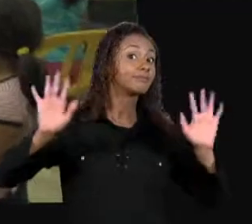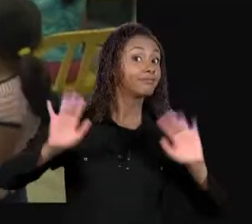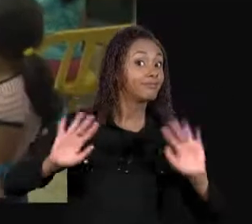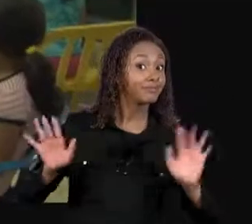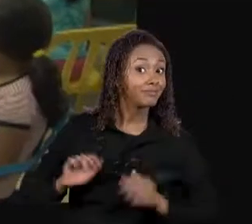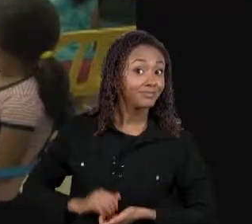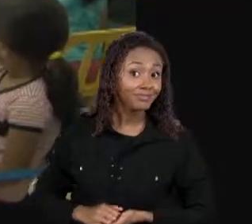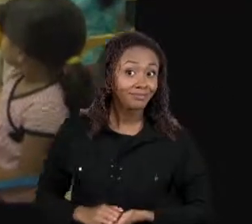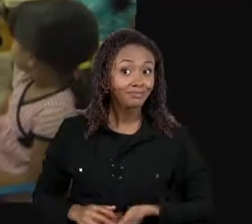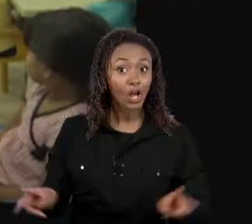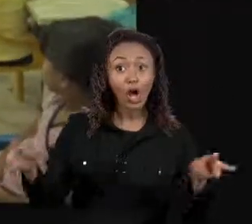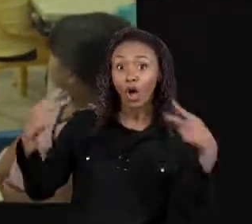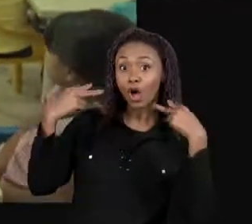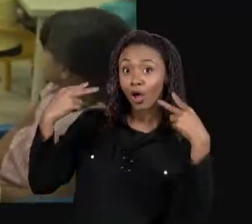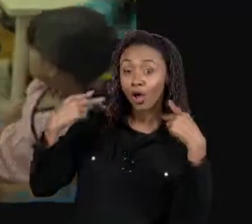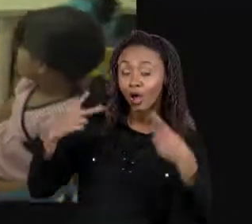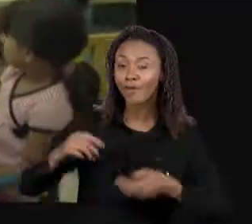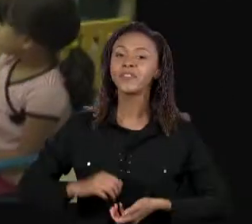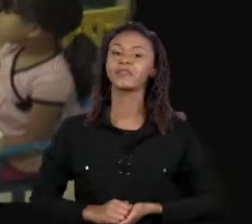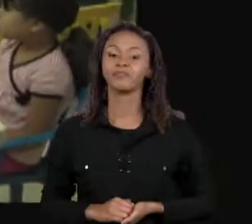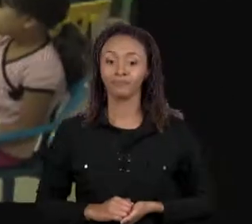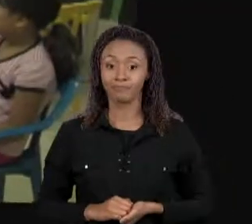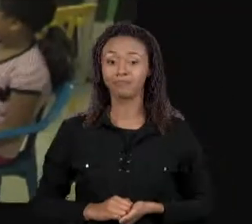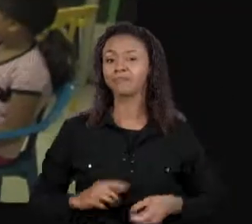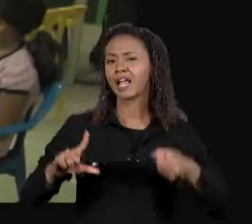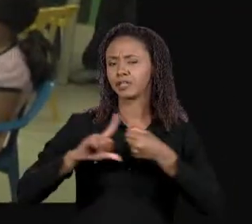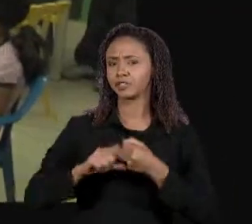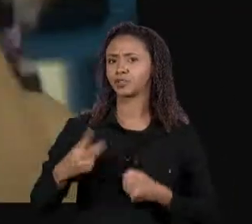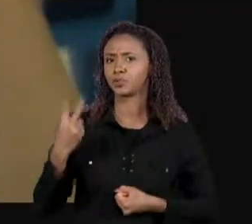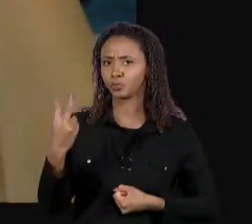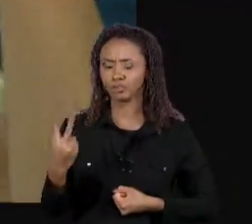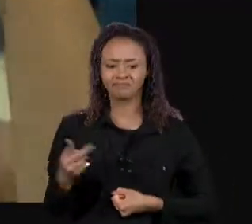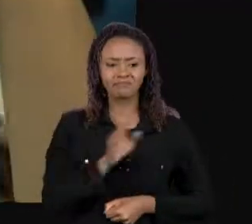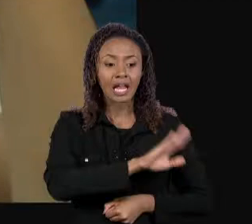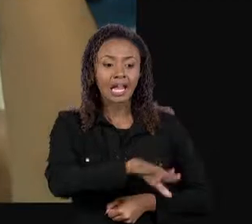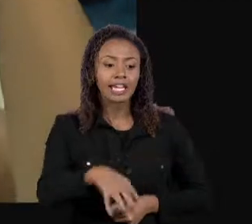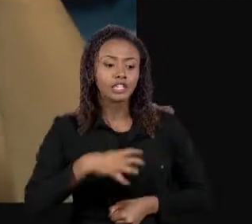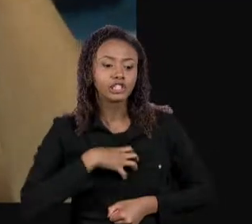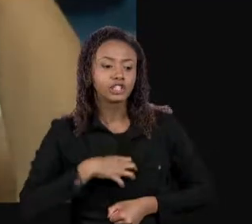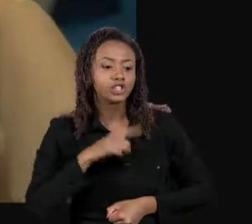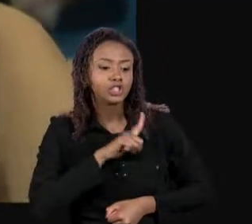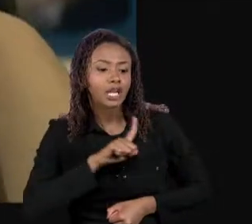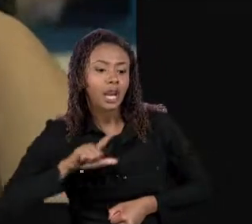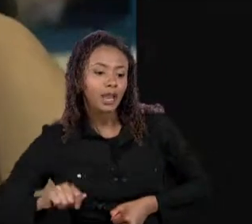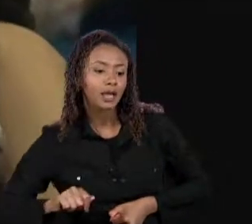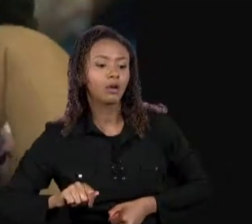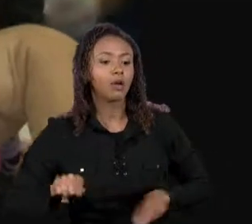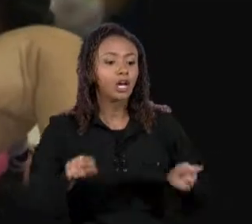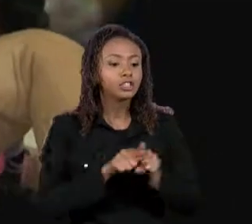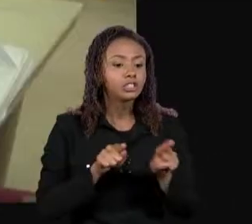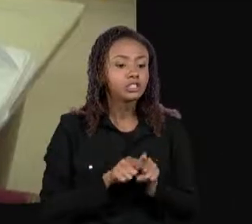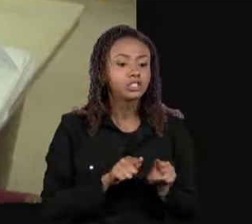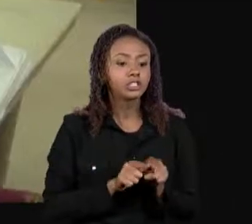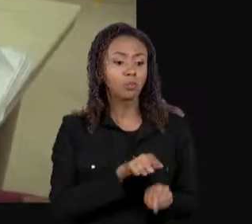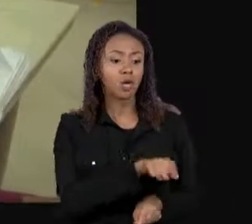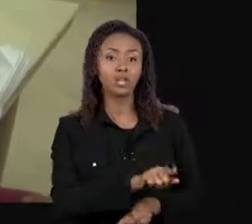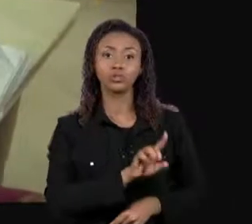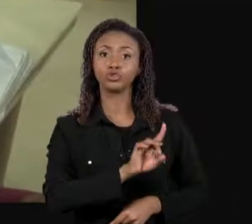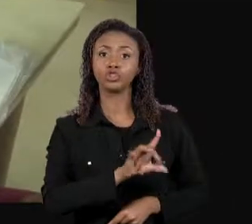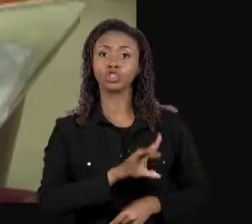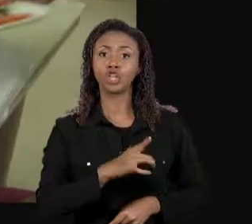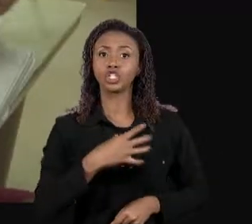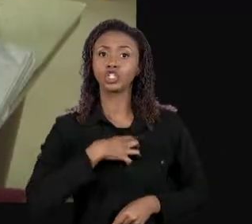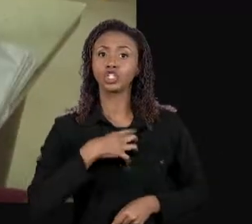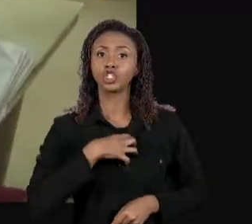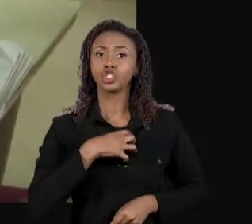2. Favoreçam a imersão das crianças nas diferentes linguagens e o progressivo domínio por elas de vários gêneros